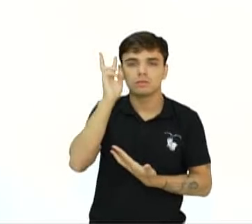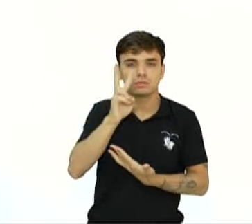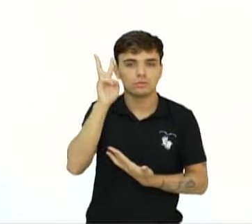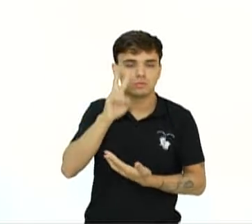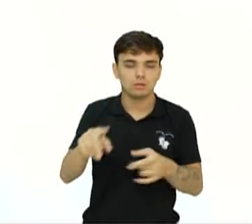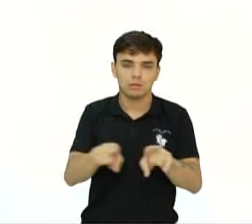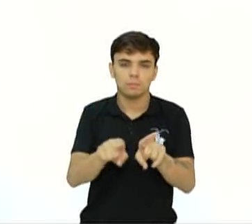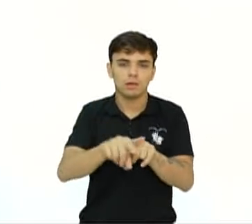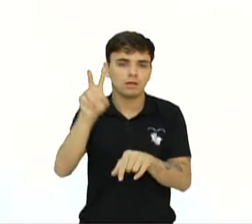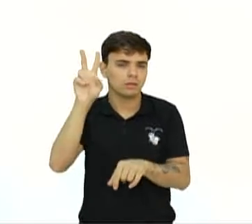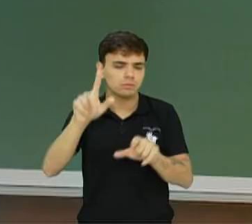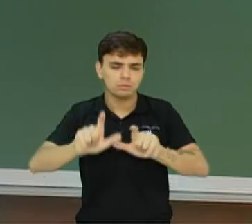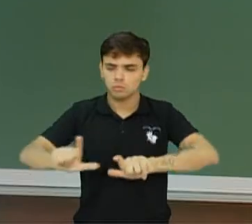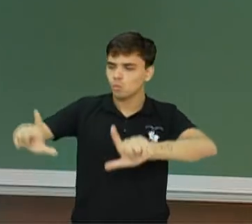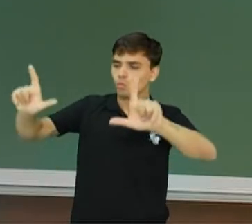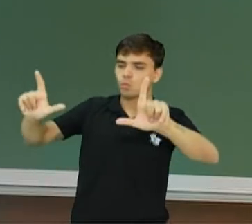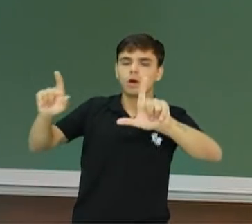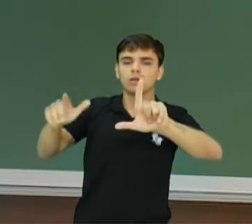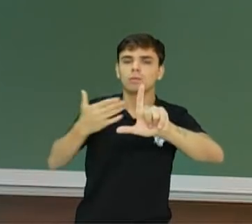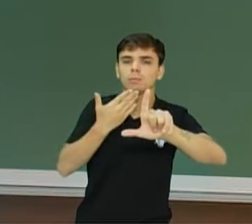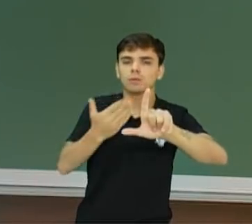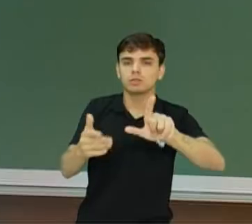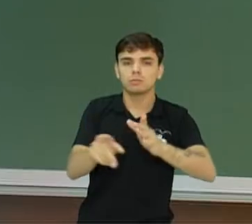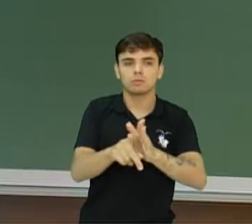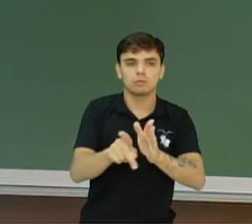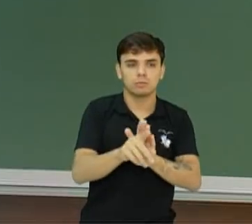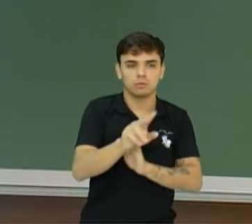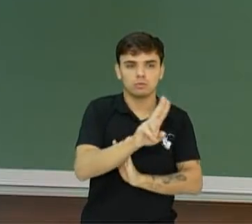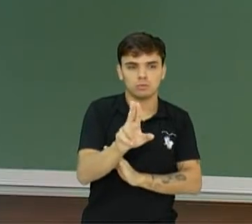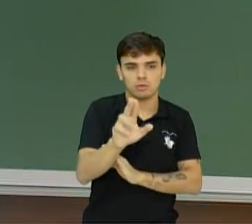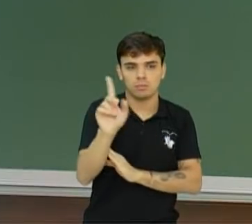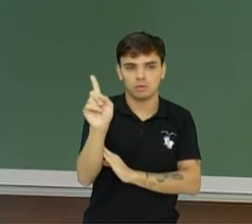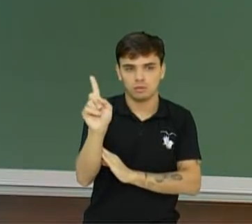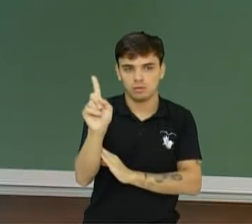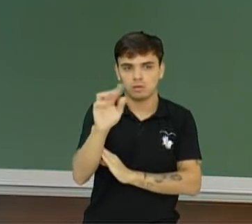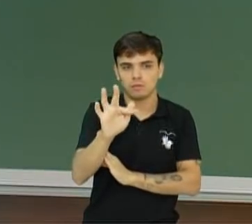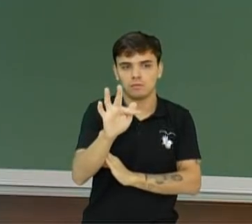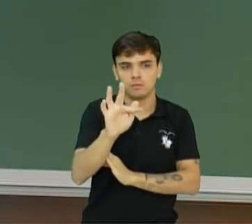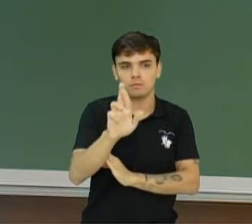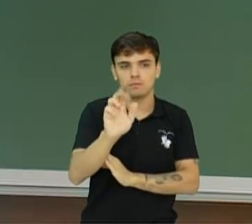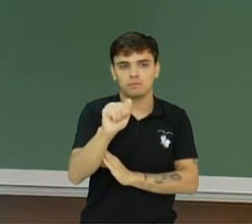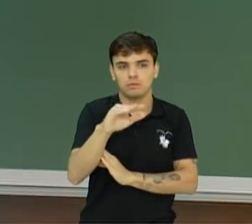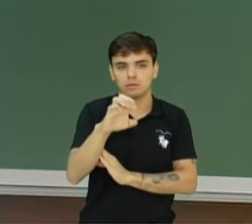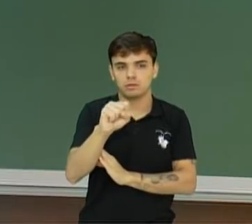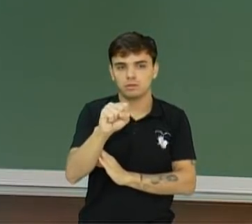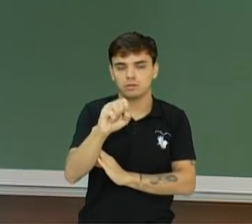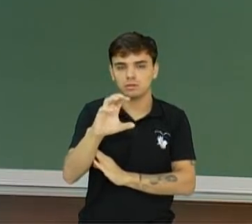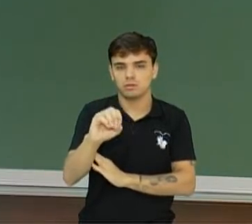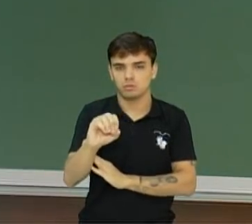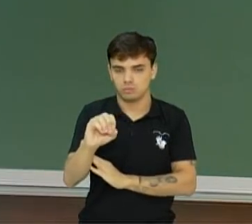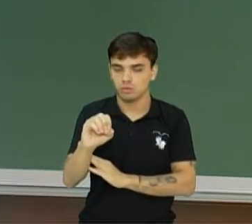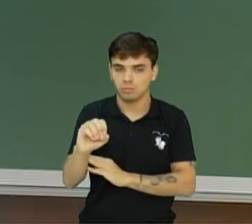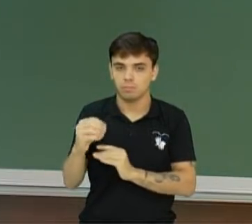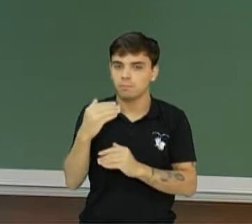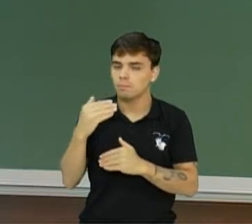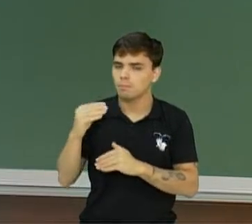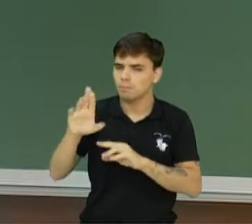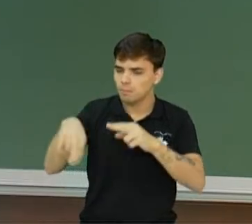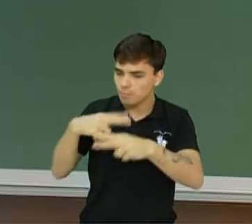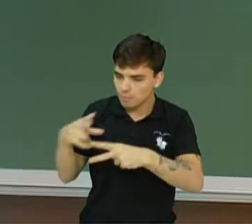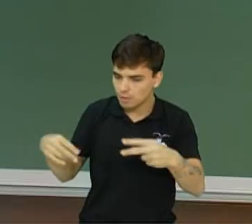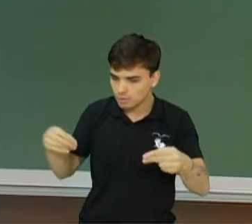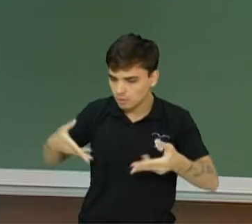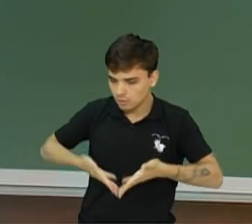que esse quadro foi pedido por Francesco para um presente do nascimento do seu segundo filho,